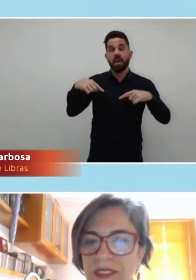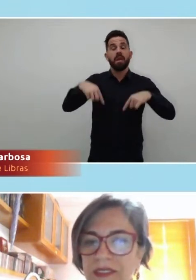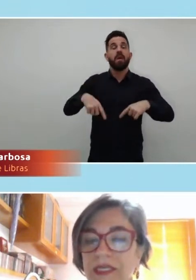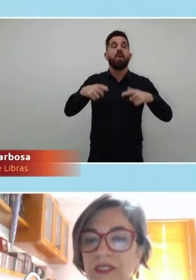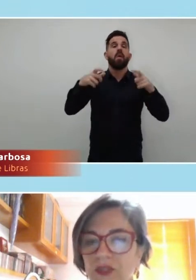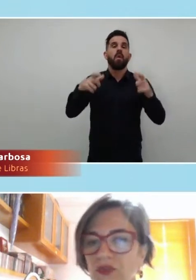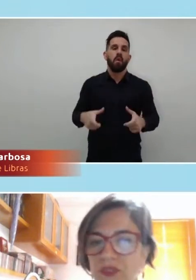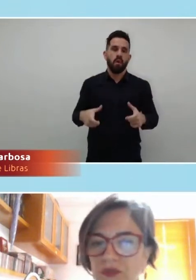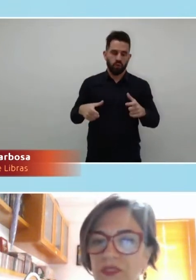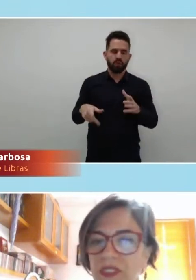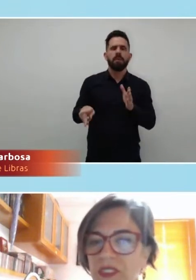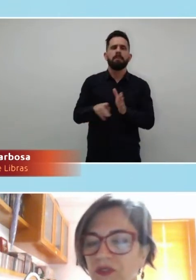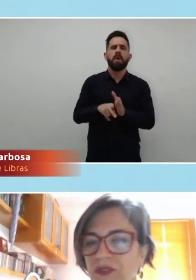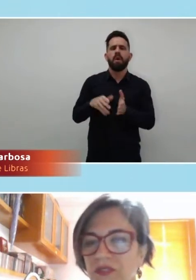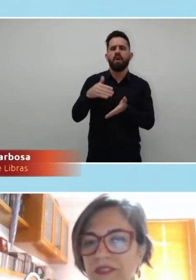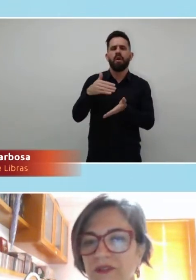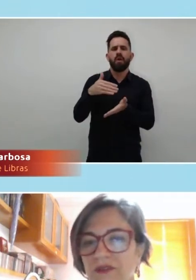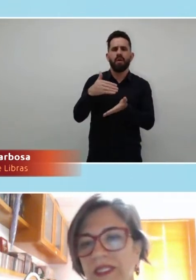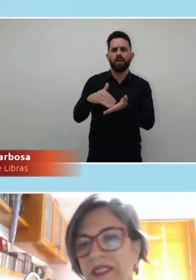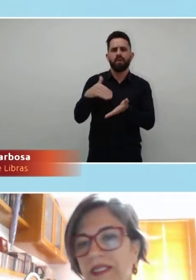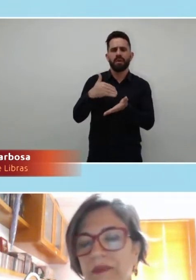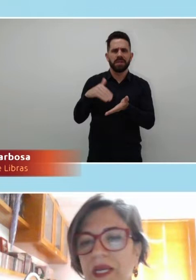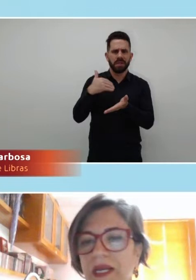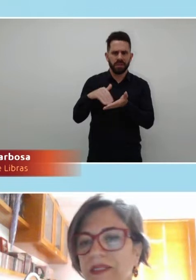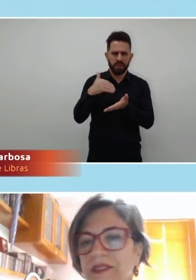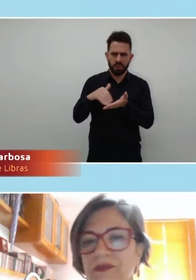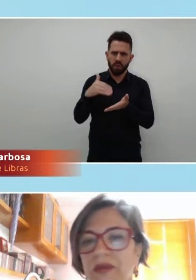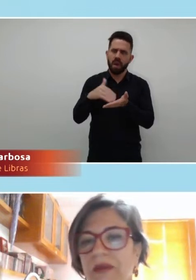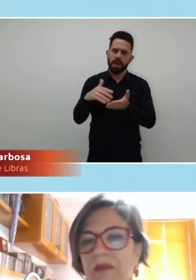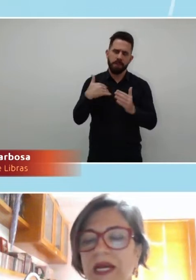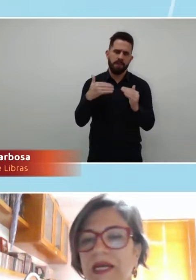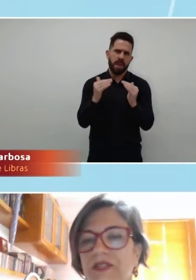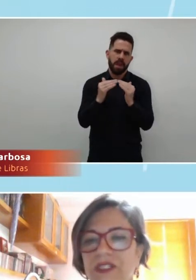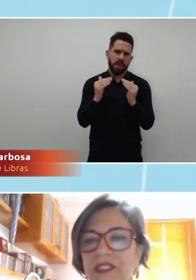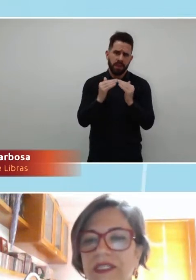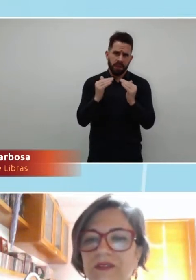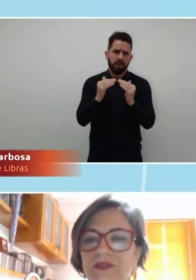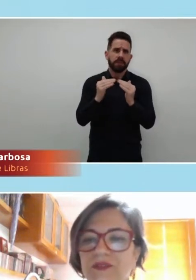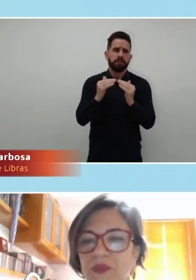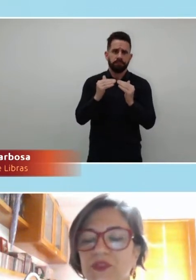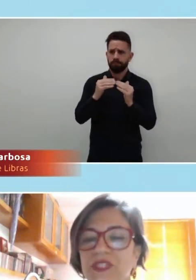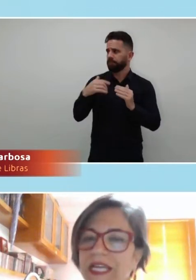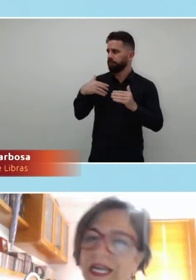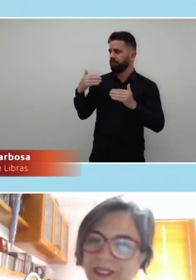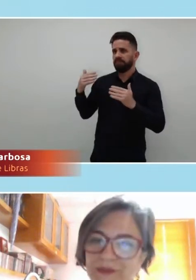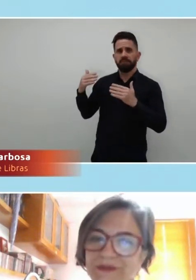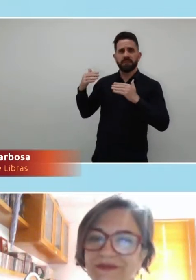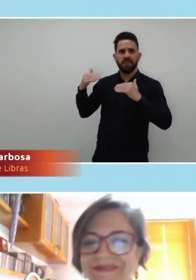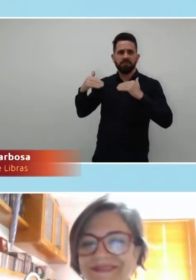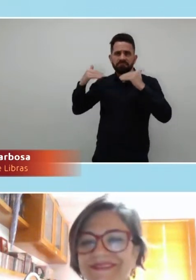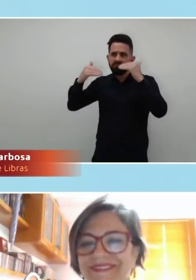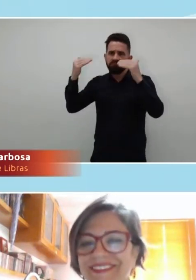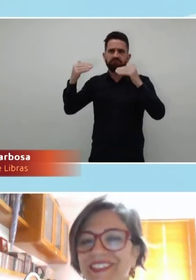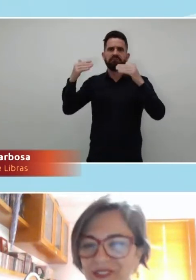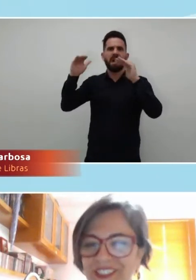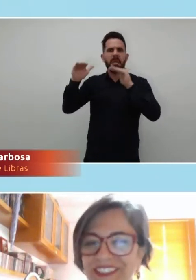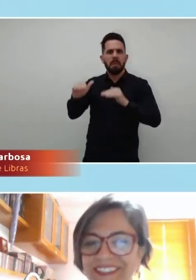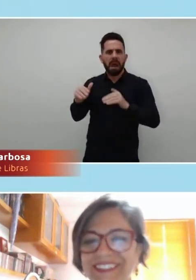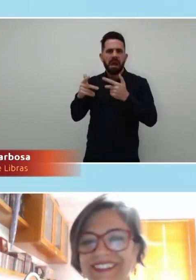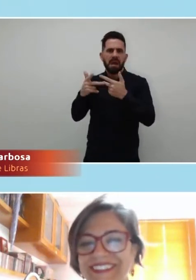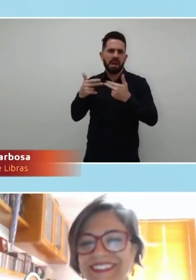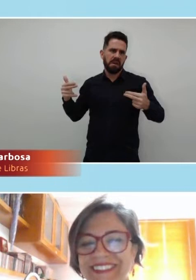de escritório, um escritório dentro, aqui na minha casa, com armários aqui no meu cenário. Isso,